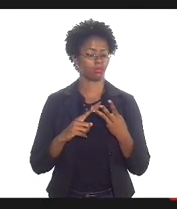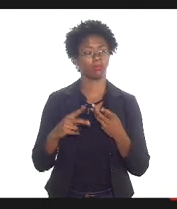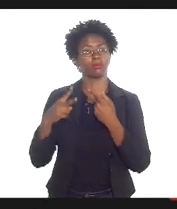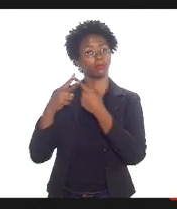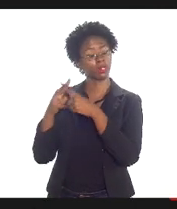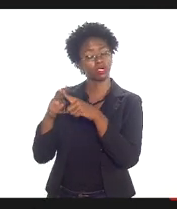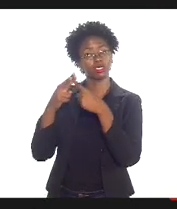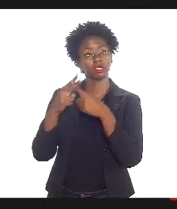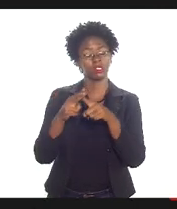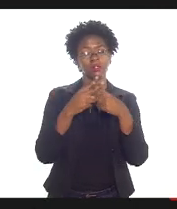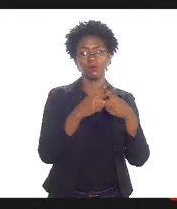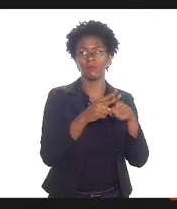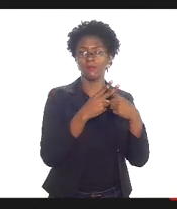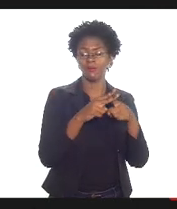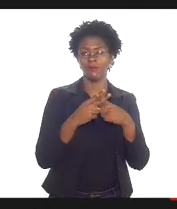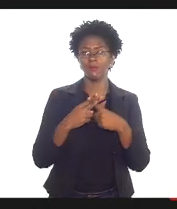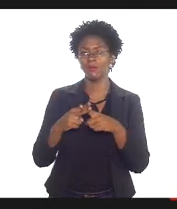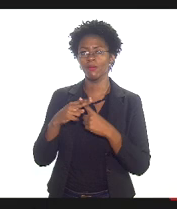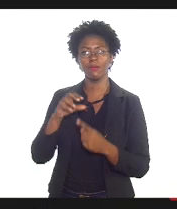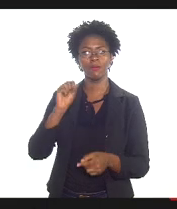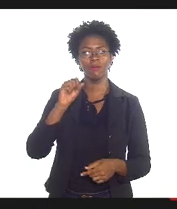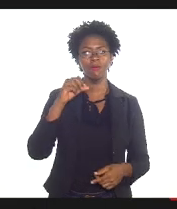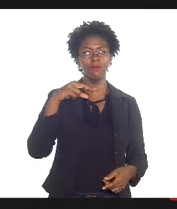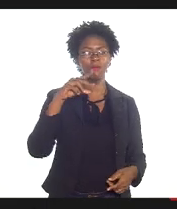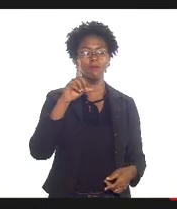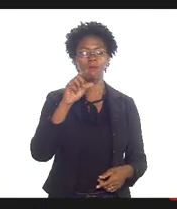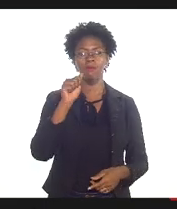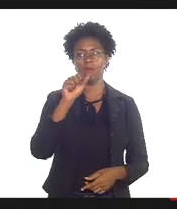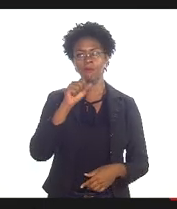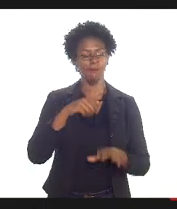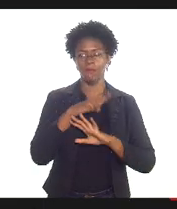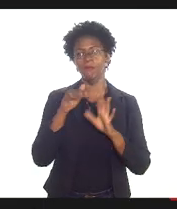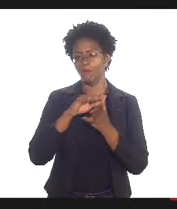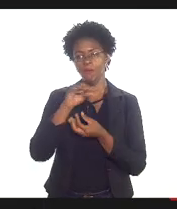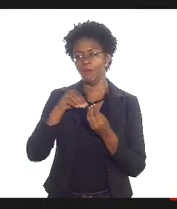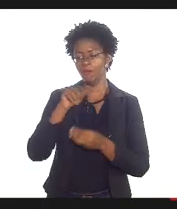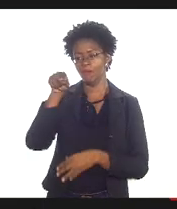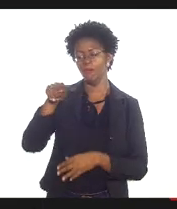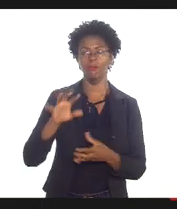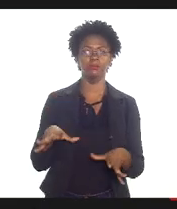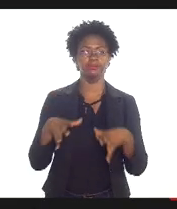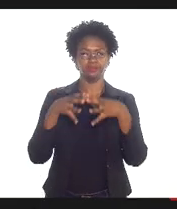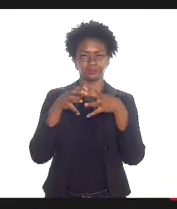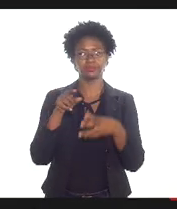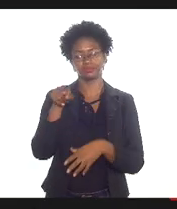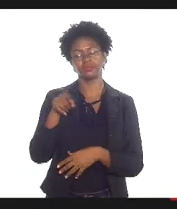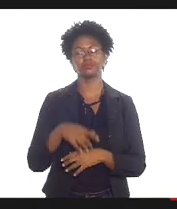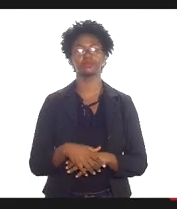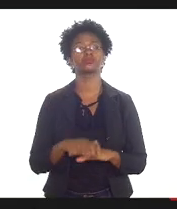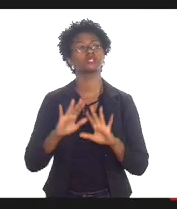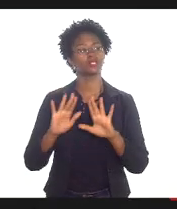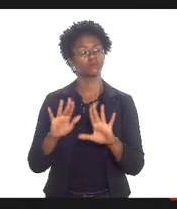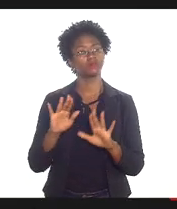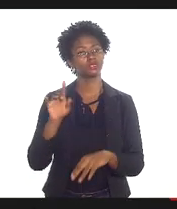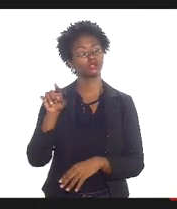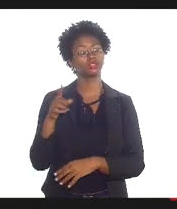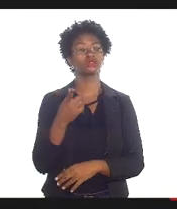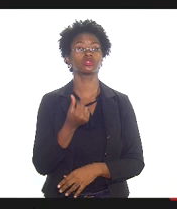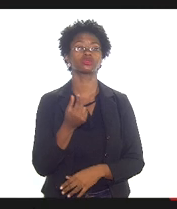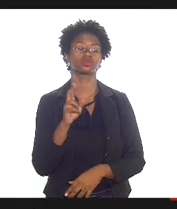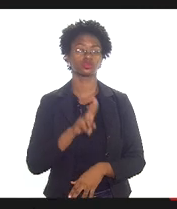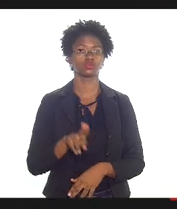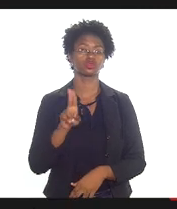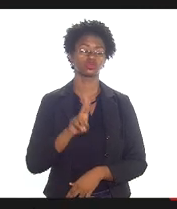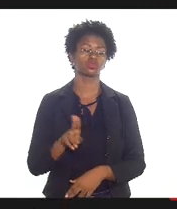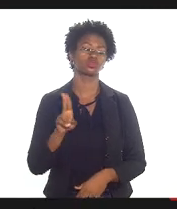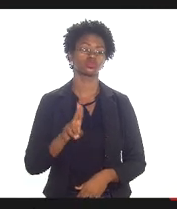manutenções, sondas, vai tudo aí dentro. Tá? Agora, isso é uma despesa que, sem